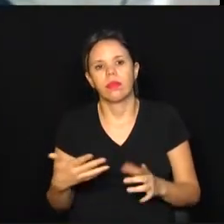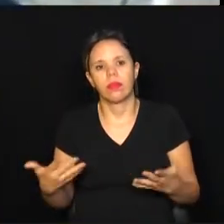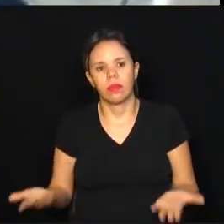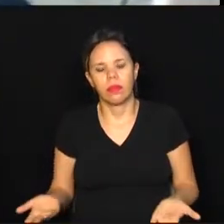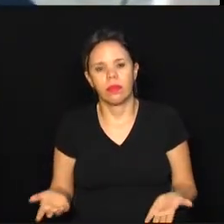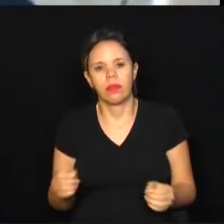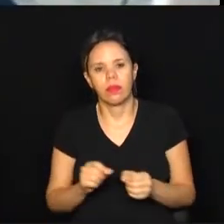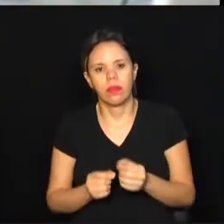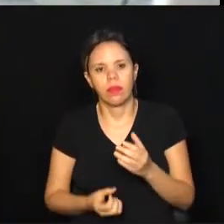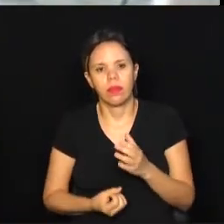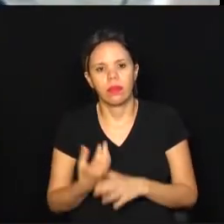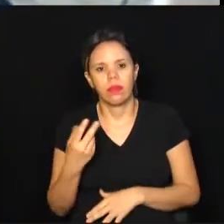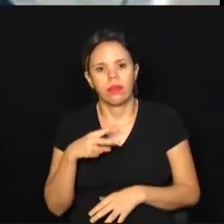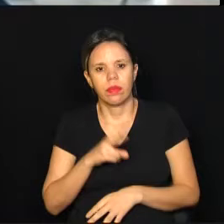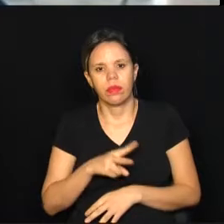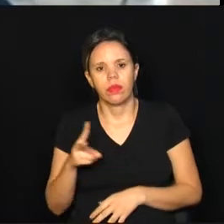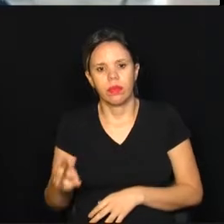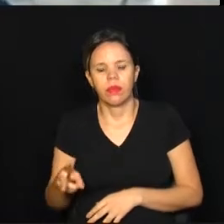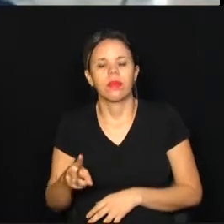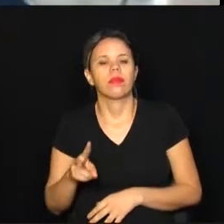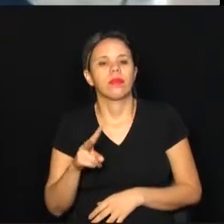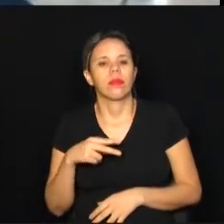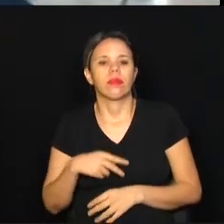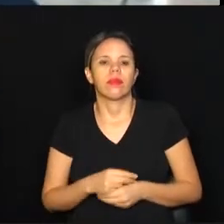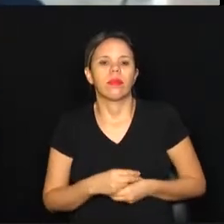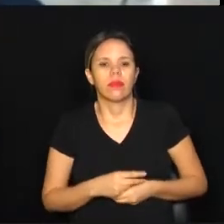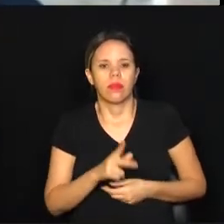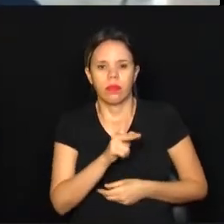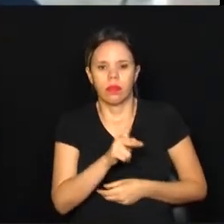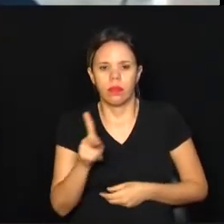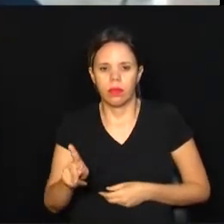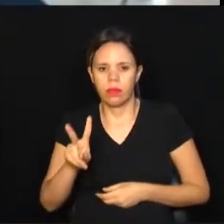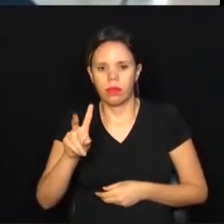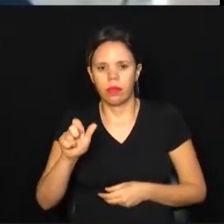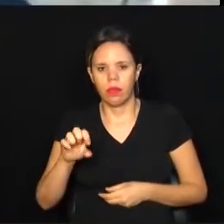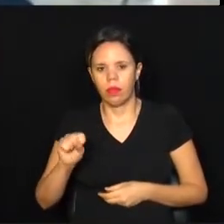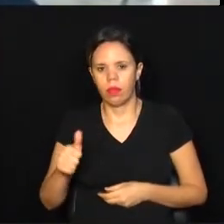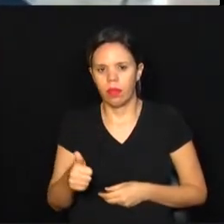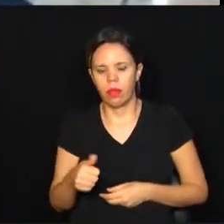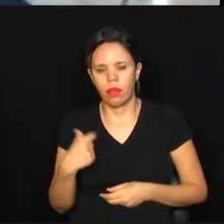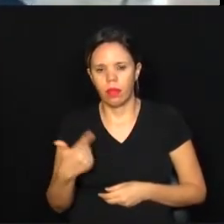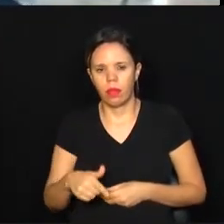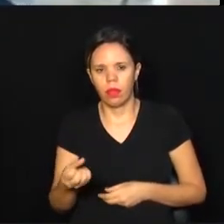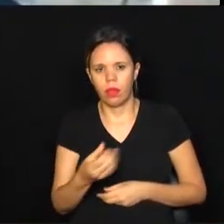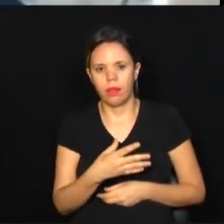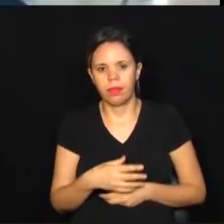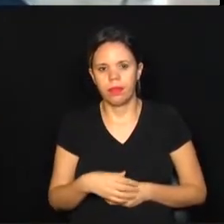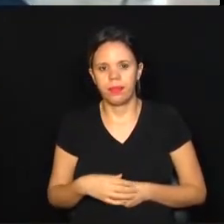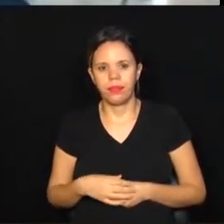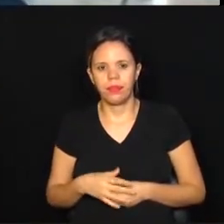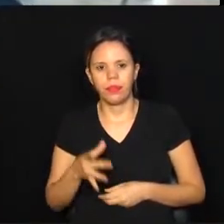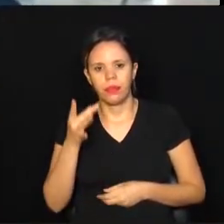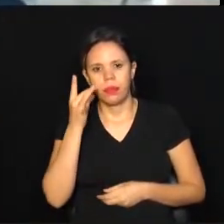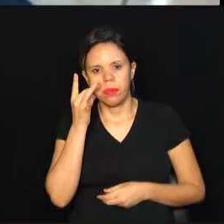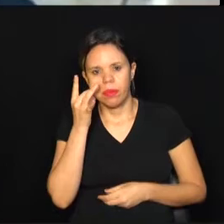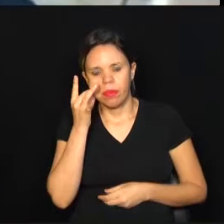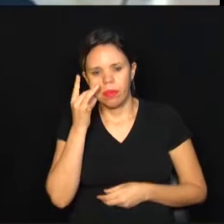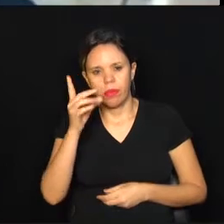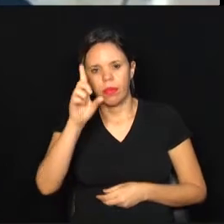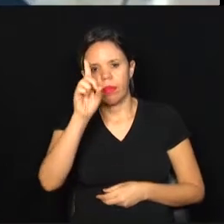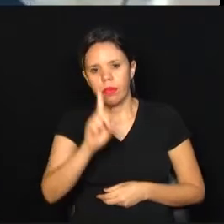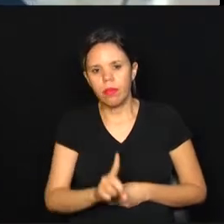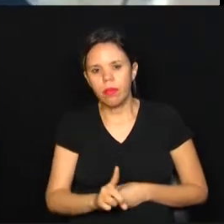feita pela professora Vanessa, e novamente, né, a presença da